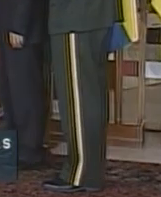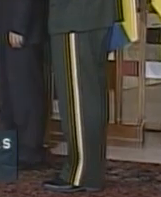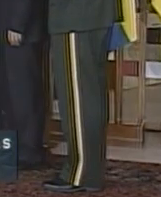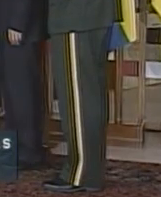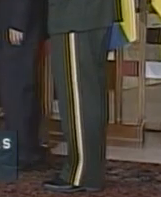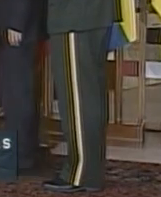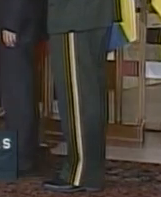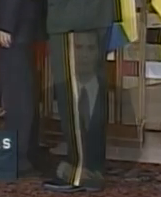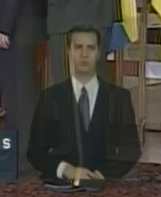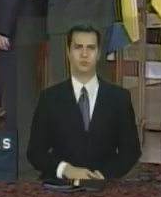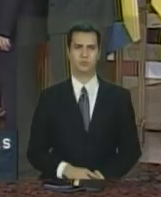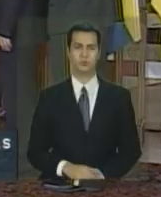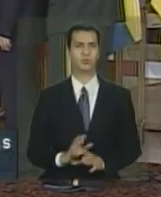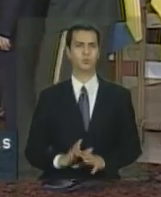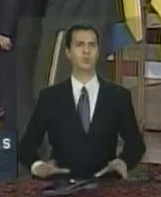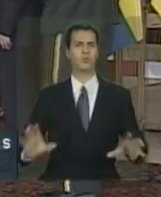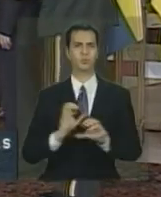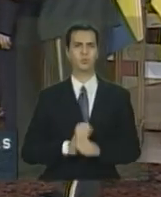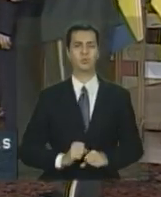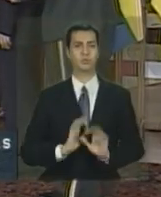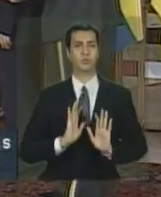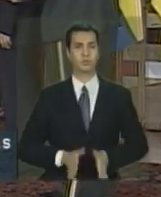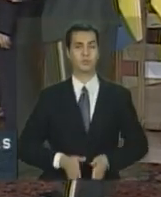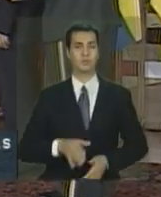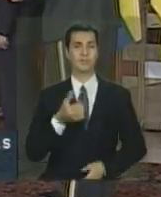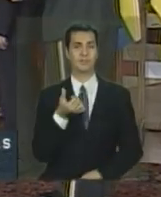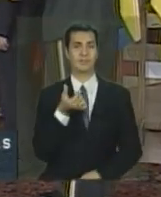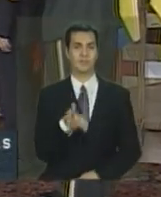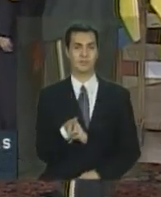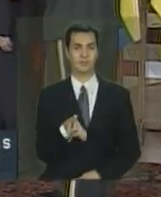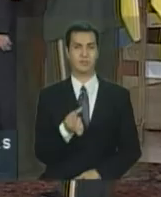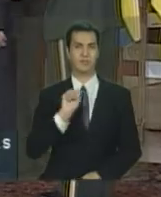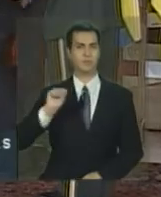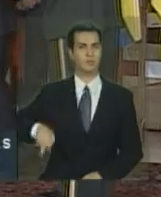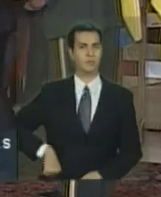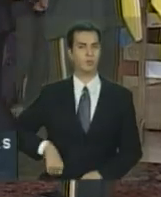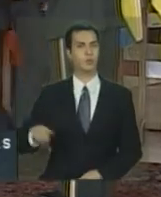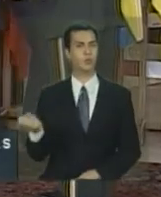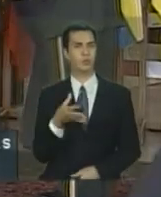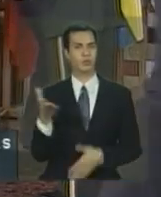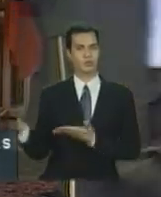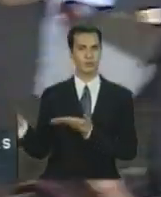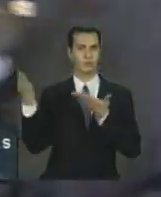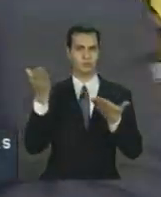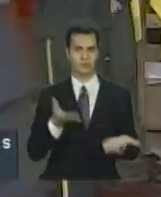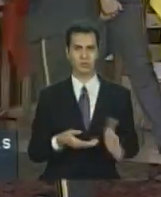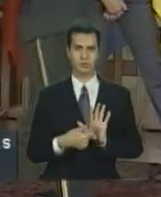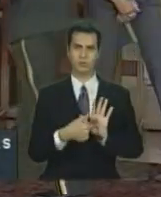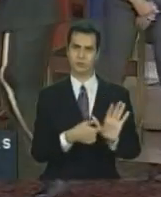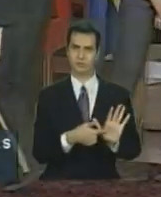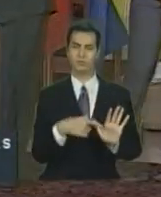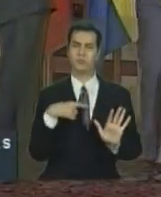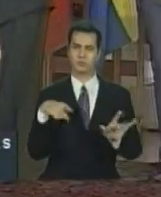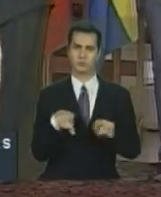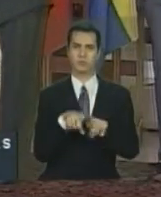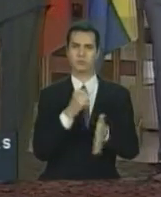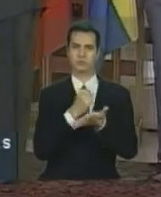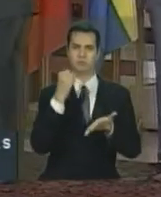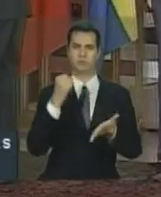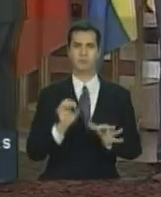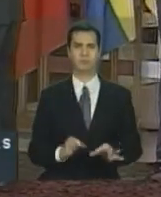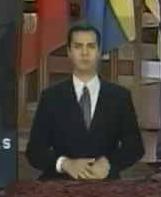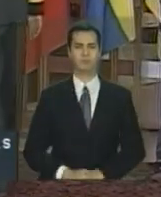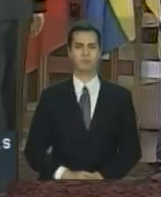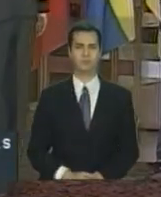No total, já foram 16 embaixadores apresentados e devidamente